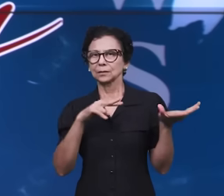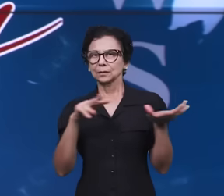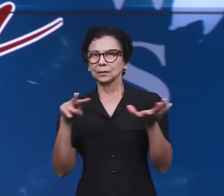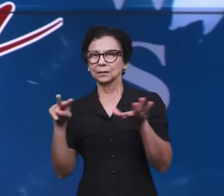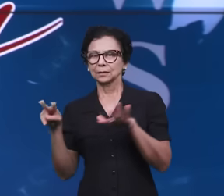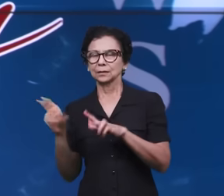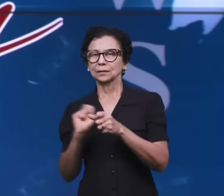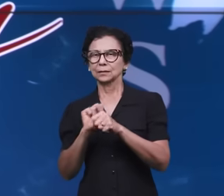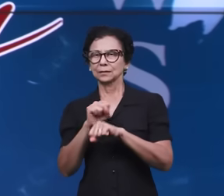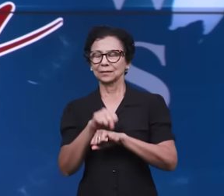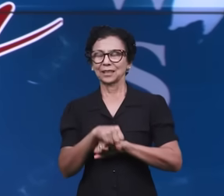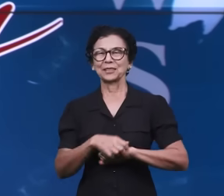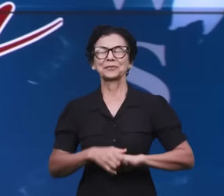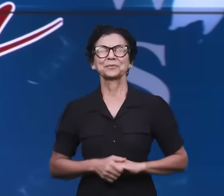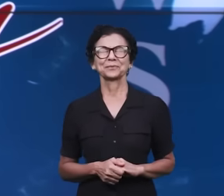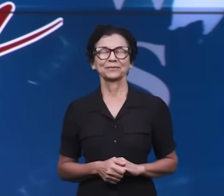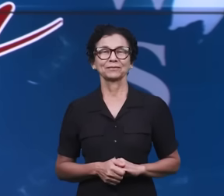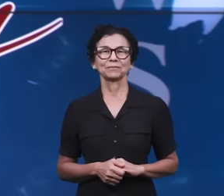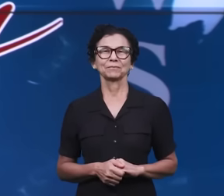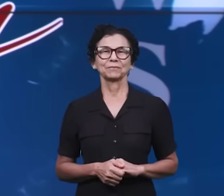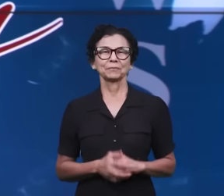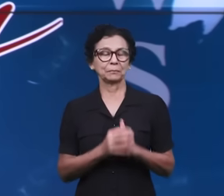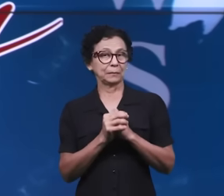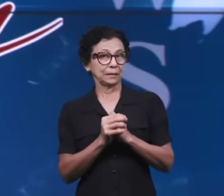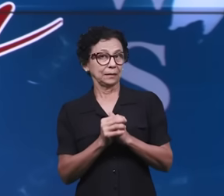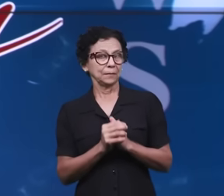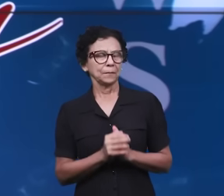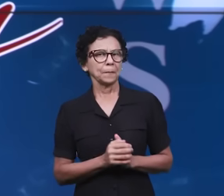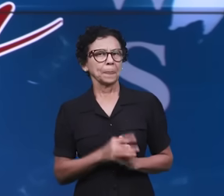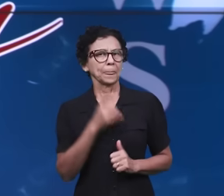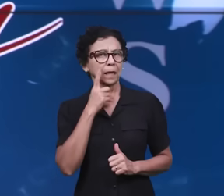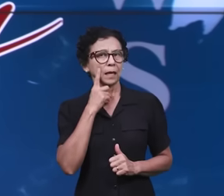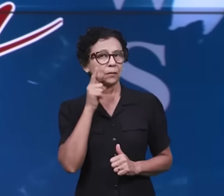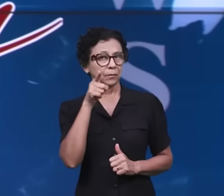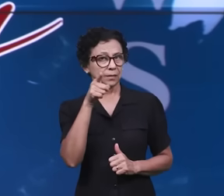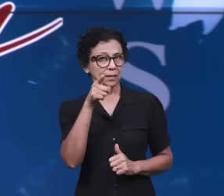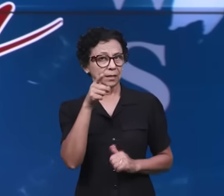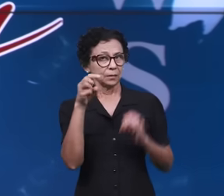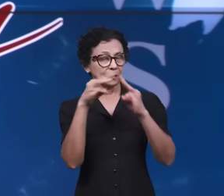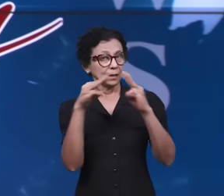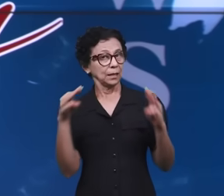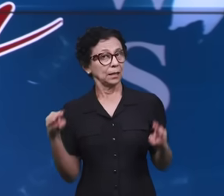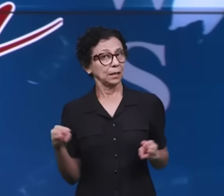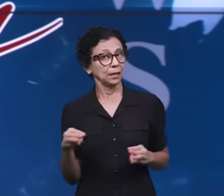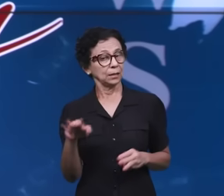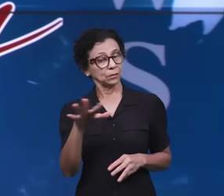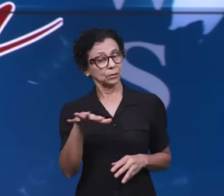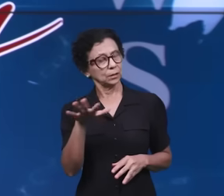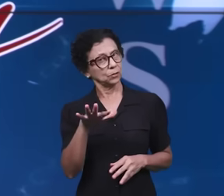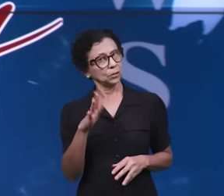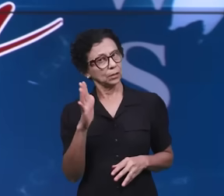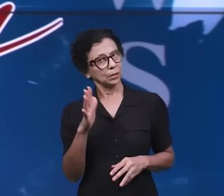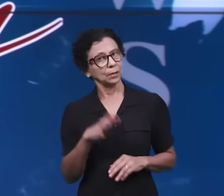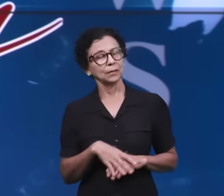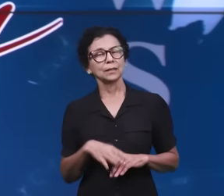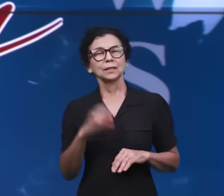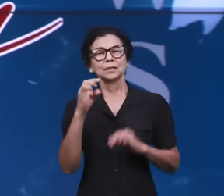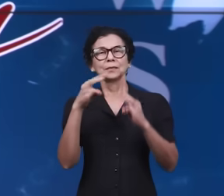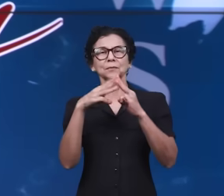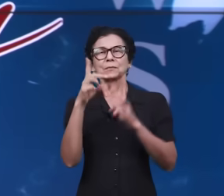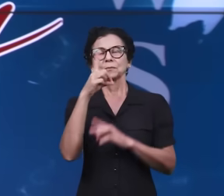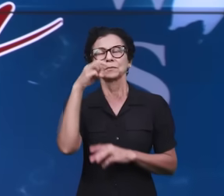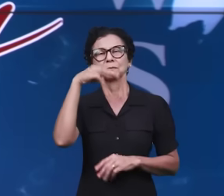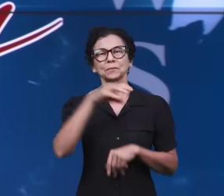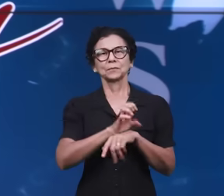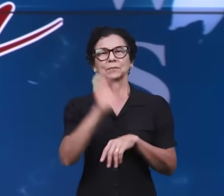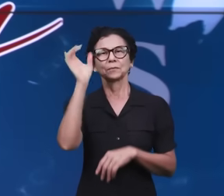semana no seminário para os nossos jovens. Amém? E quero ver você no Maranhão, hein, jovem? Aí na sua região, ou no Maranhão de Domingos Martins, aqui no estado